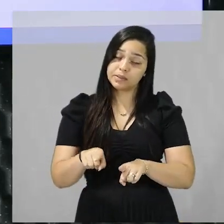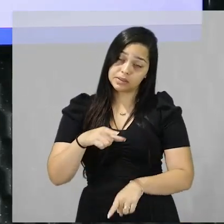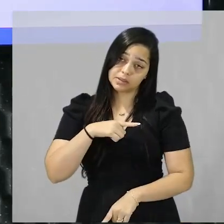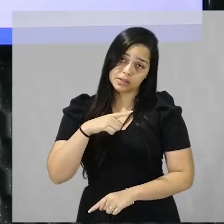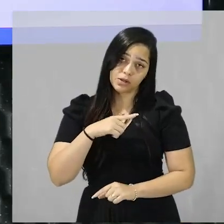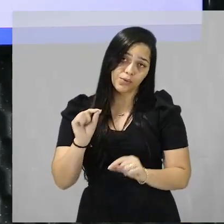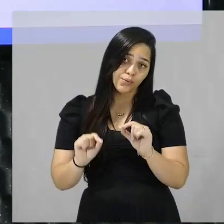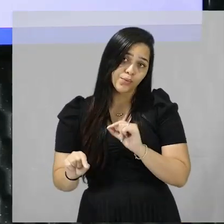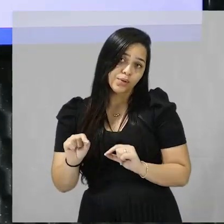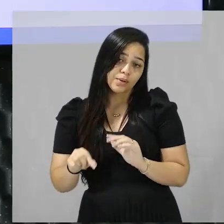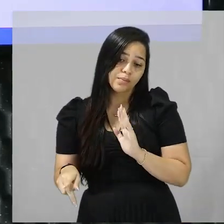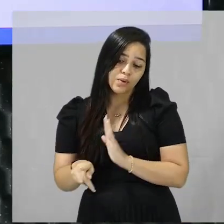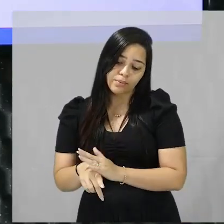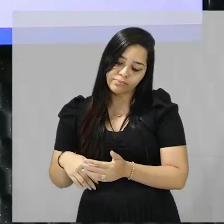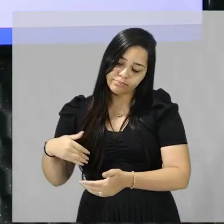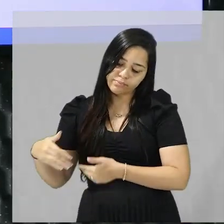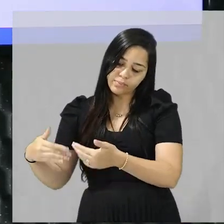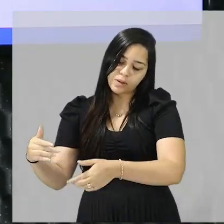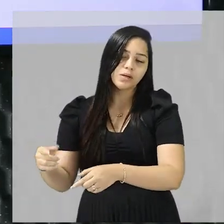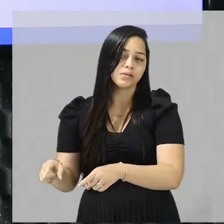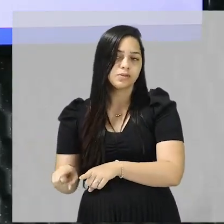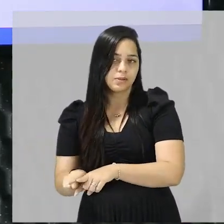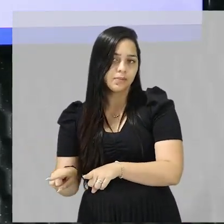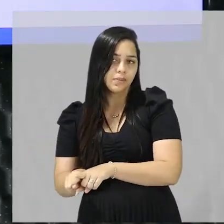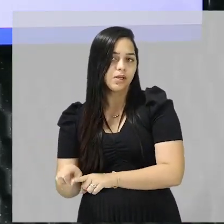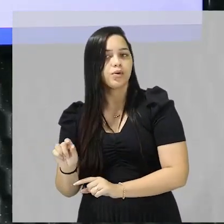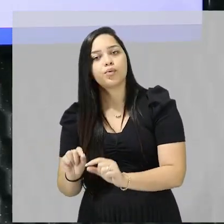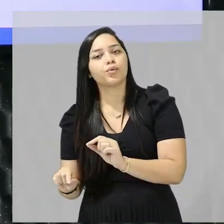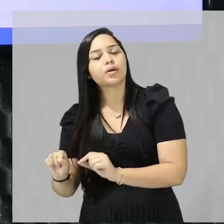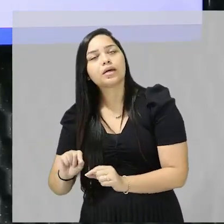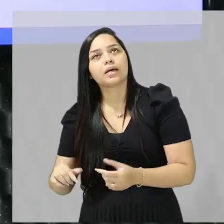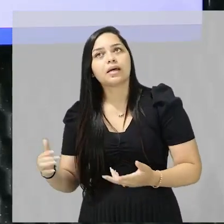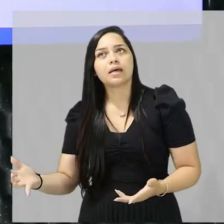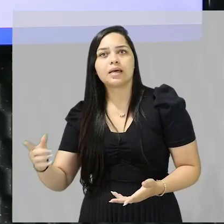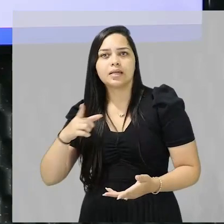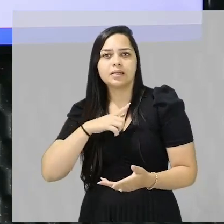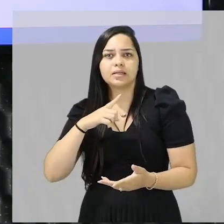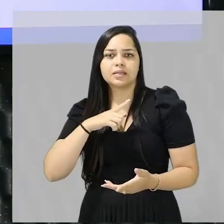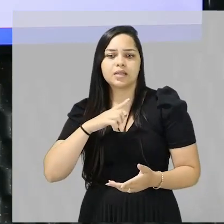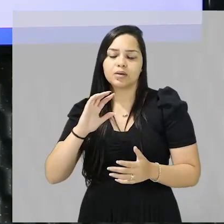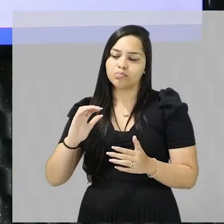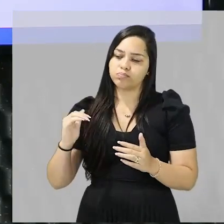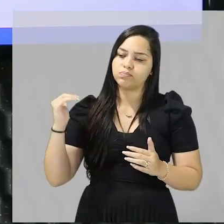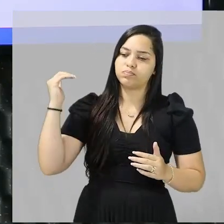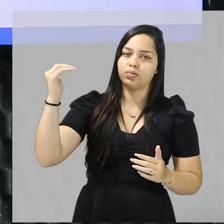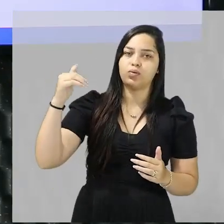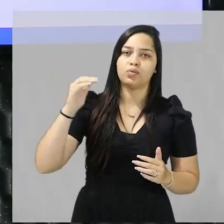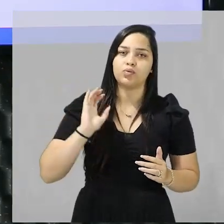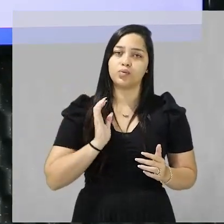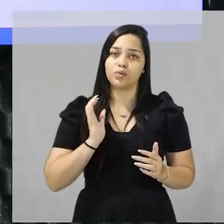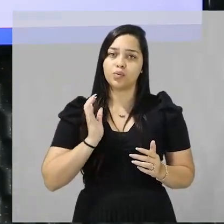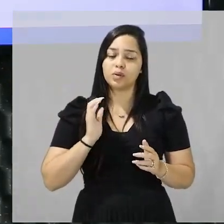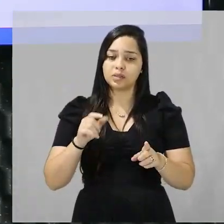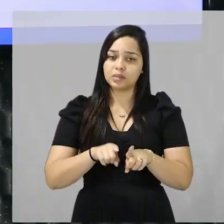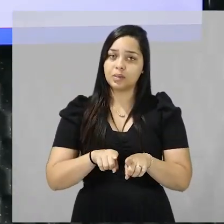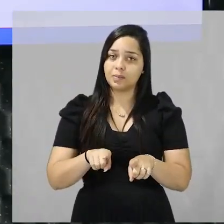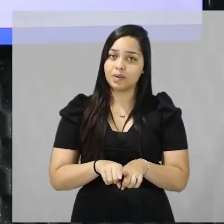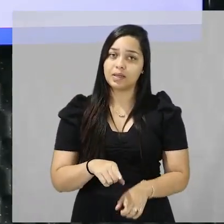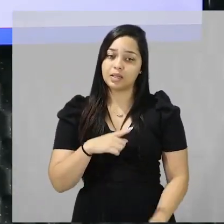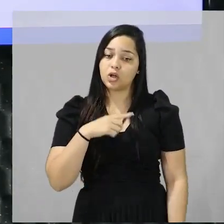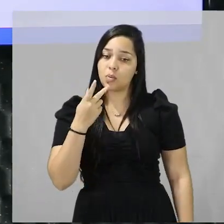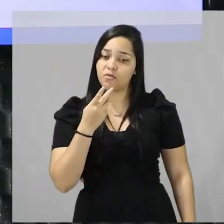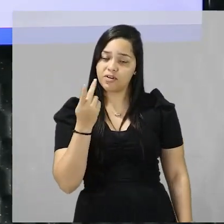que demanda hereditariedade também, que demandaria o que? Nobreza, eupatridia, como